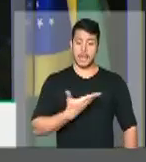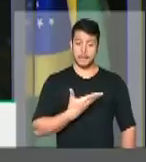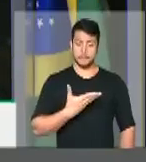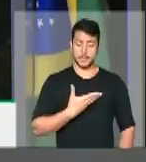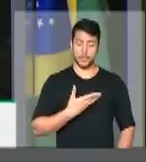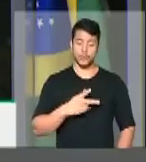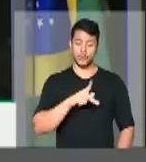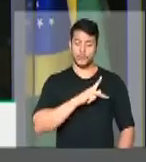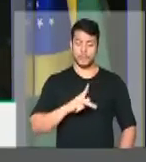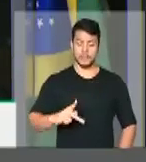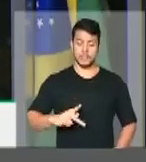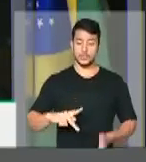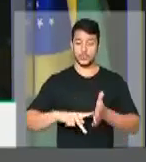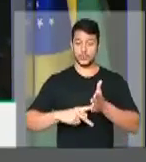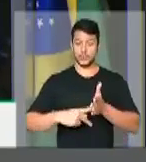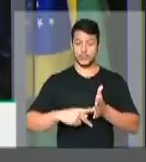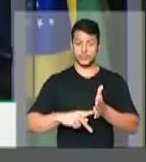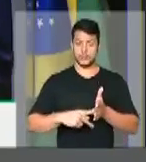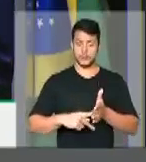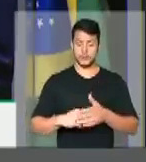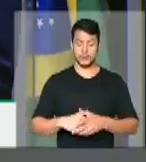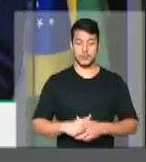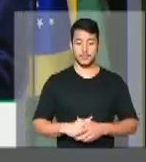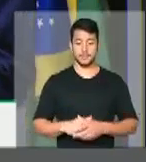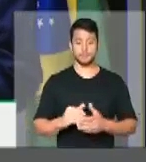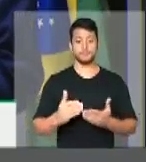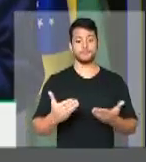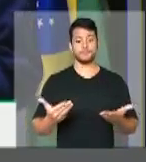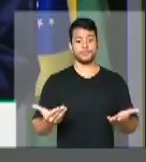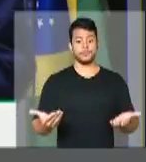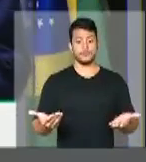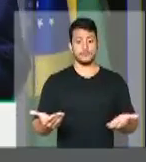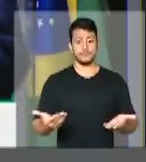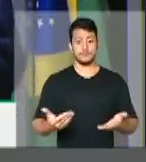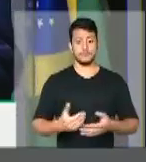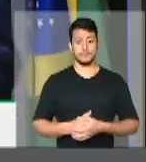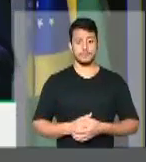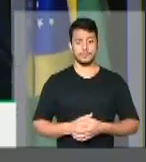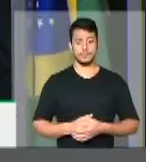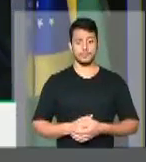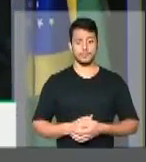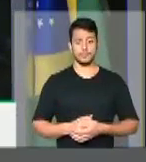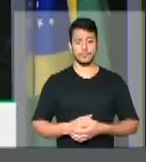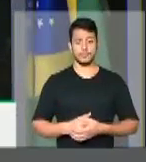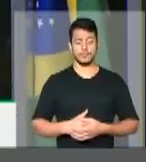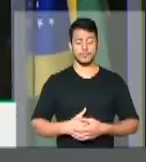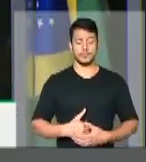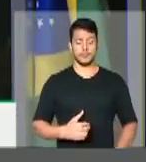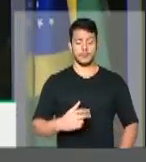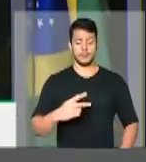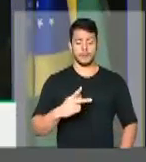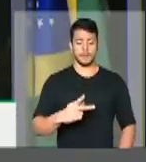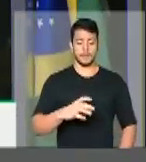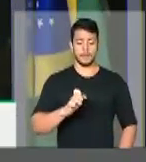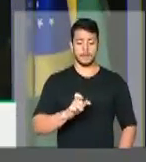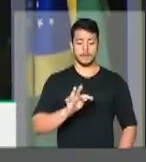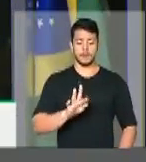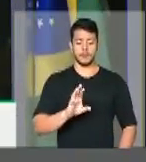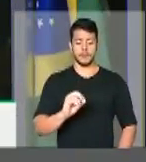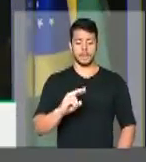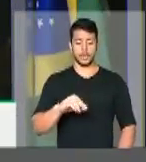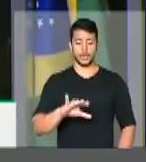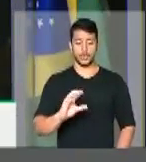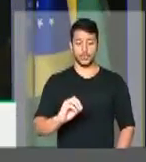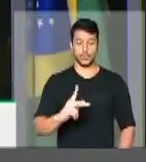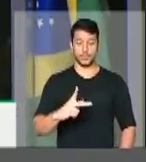do Sindicato dos Metalúrgicos, São Bernardo dos Campos. Portanto, senhor presidente, o papel fundamental de Petrópolis Portela na